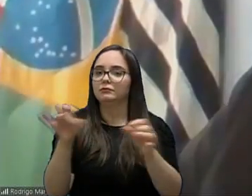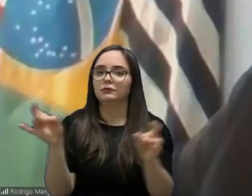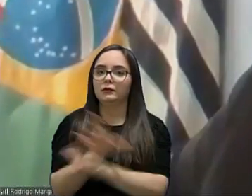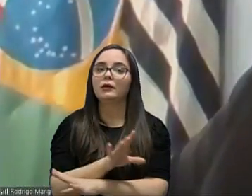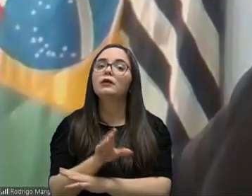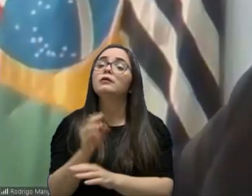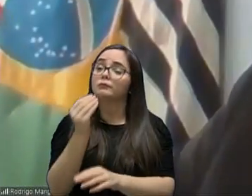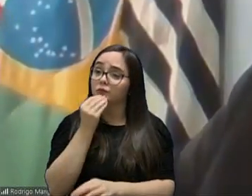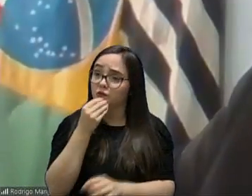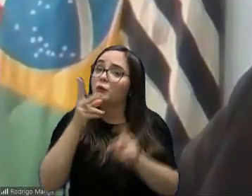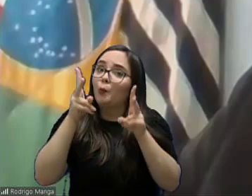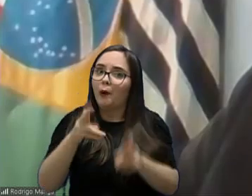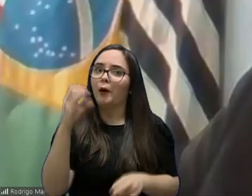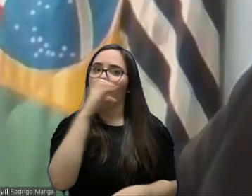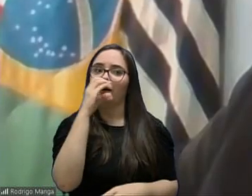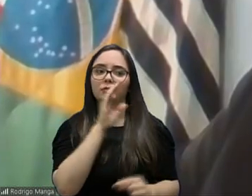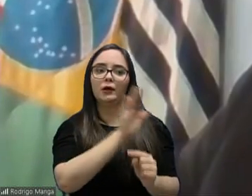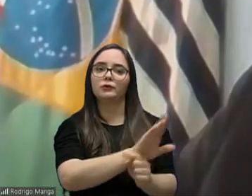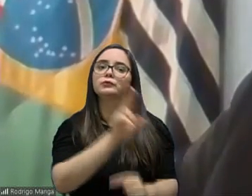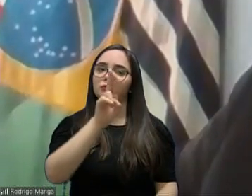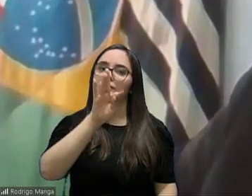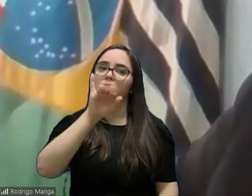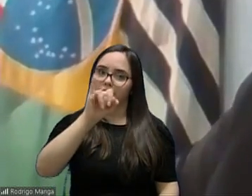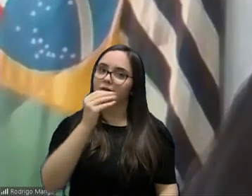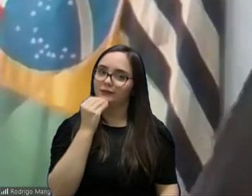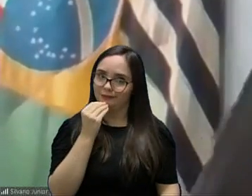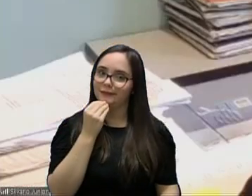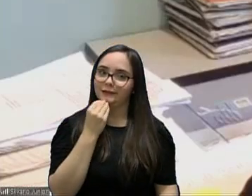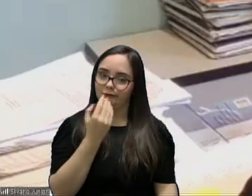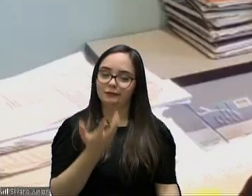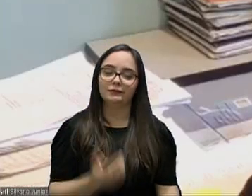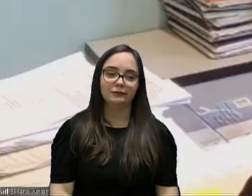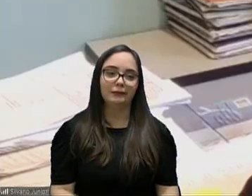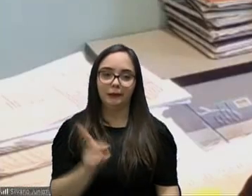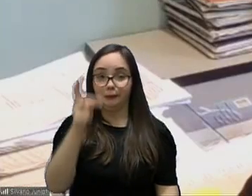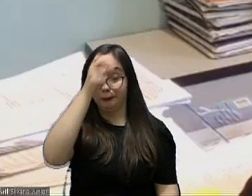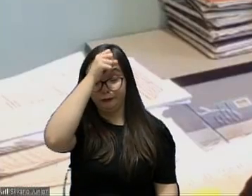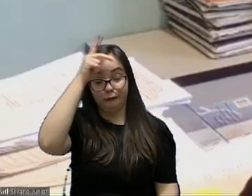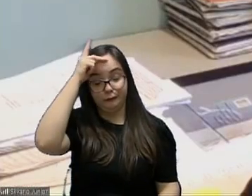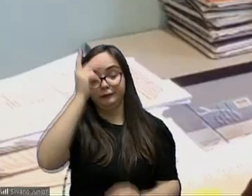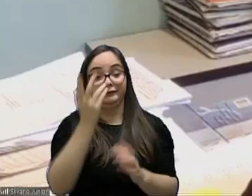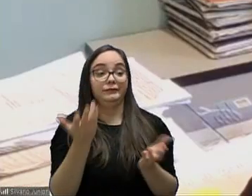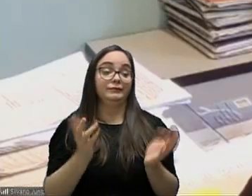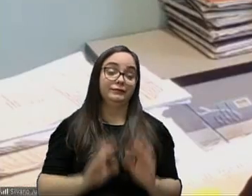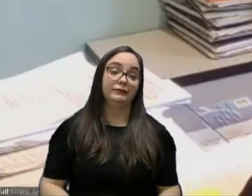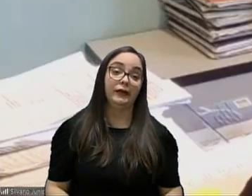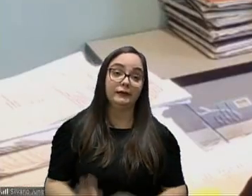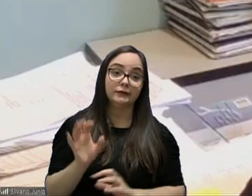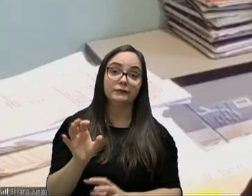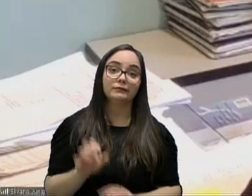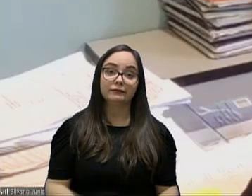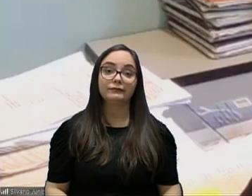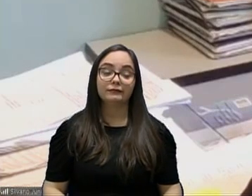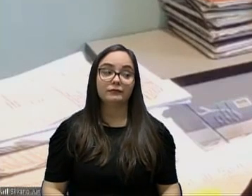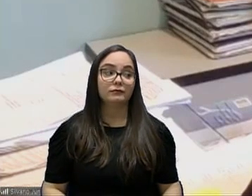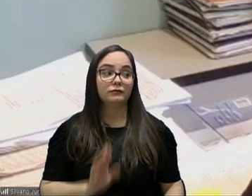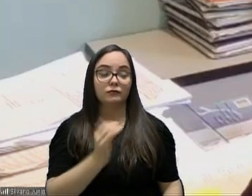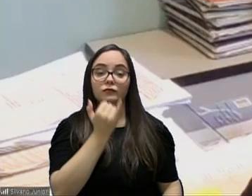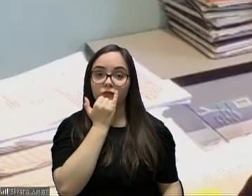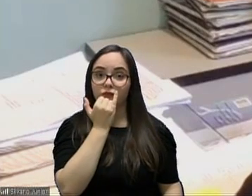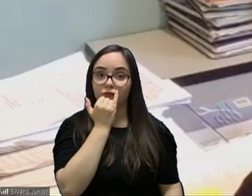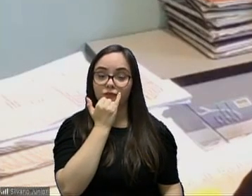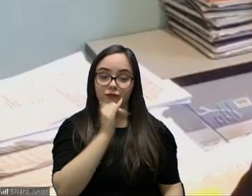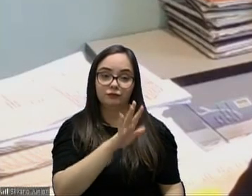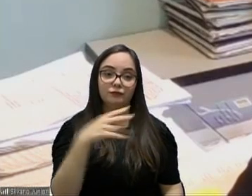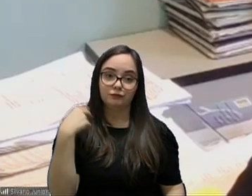de campanha e essa mesma agilidade para resolver a questão do teto de merenda. Tá de parabéns, André. Eu citei. Maga, desculpa,